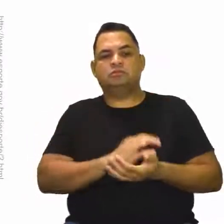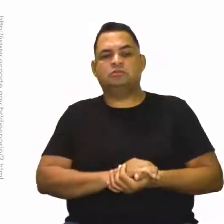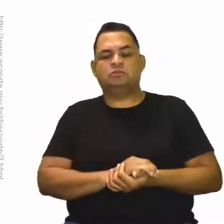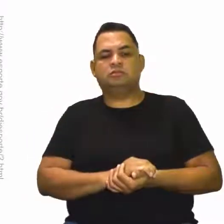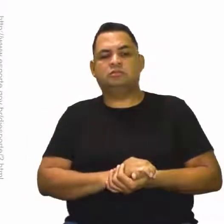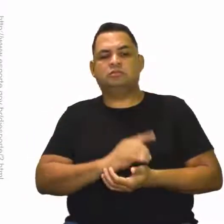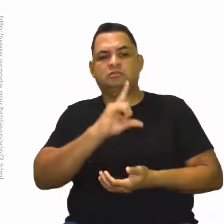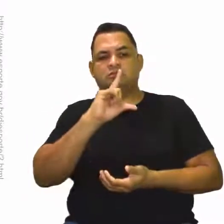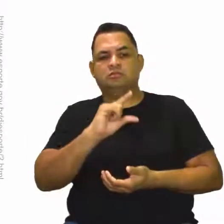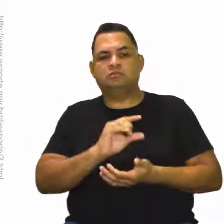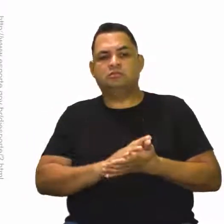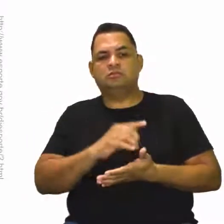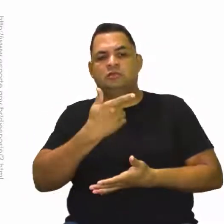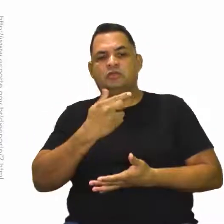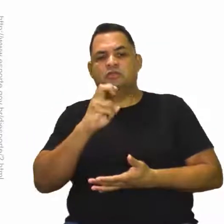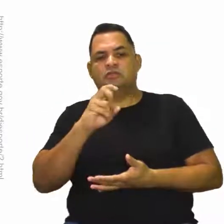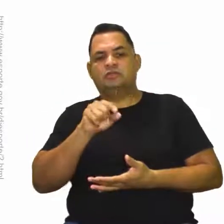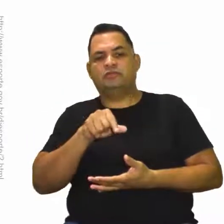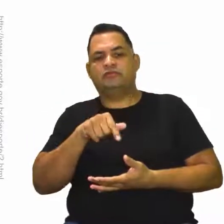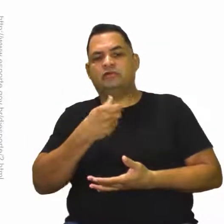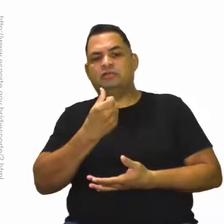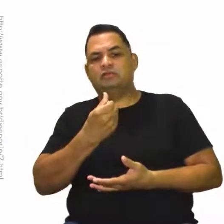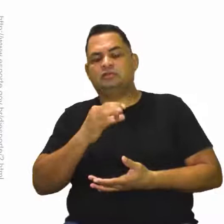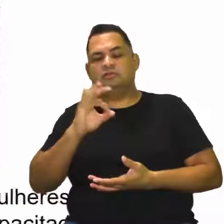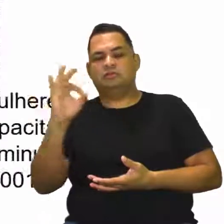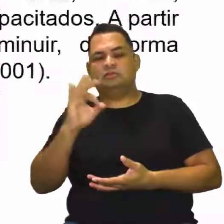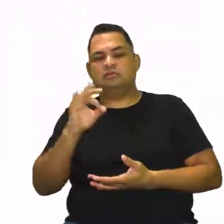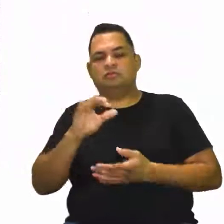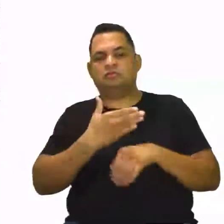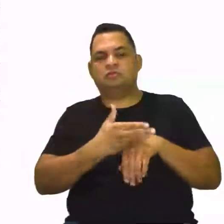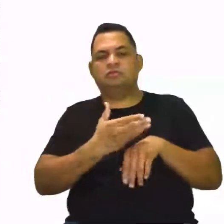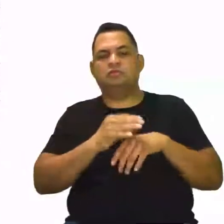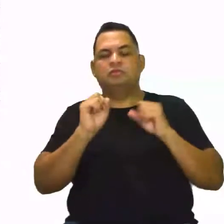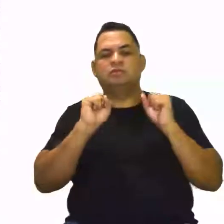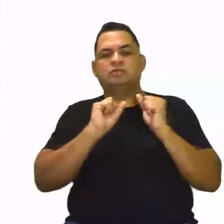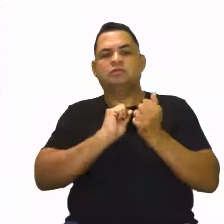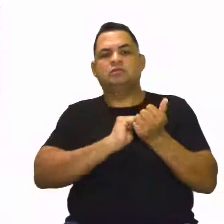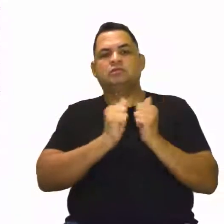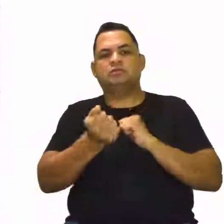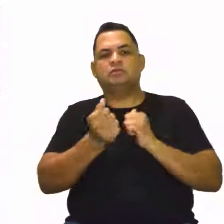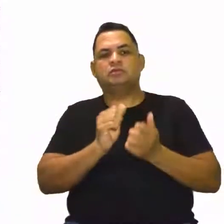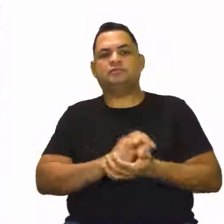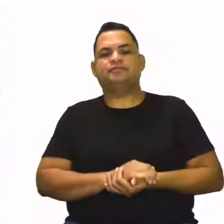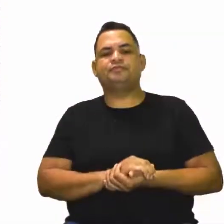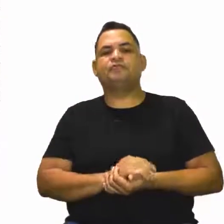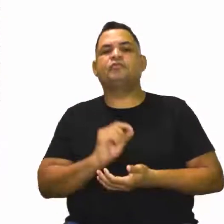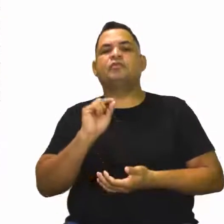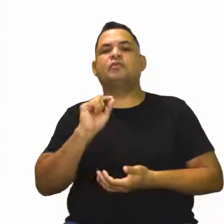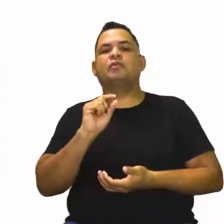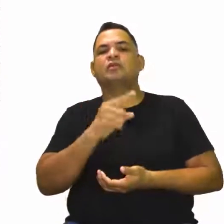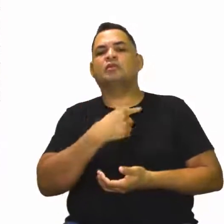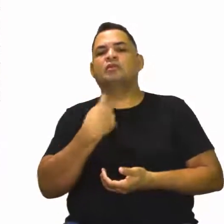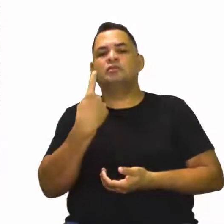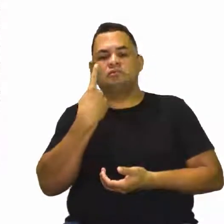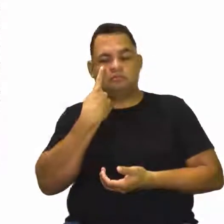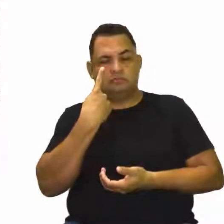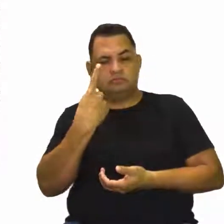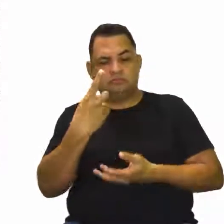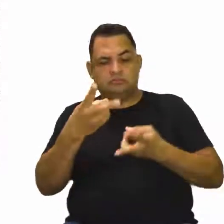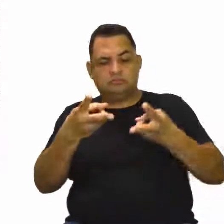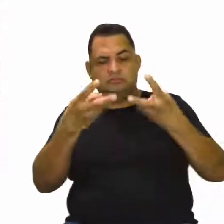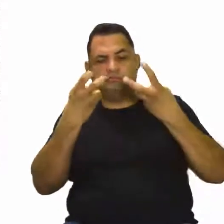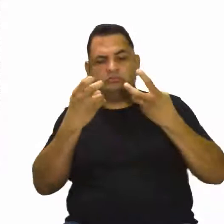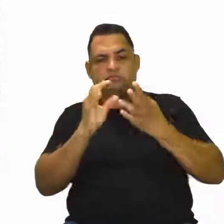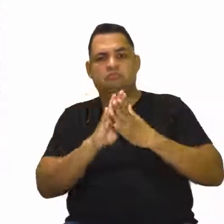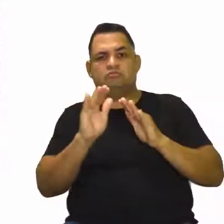um menor grupo aí de 25, eles se disseram aí praticante de esportes. O que a gente observa, né? O que chama a